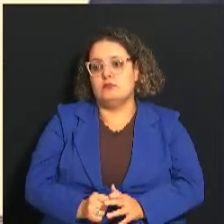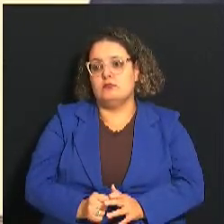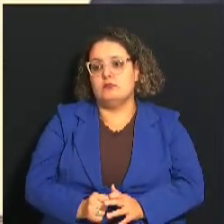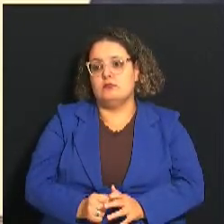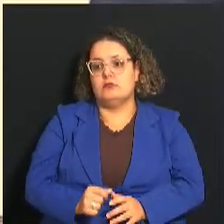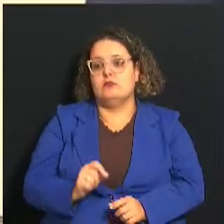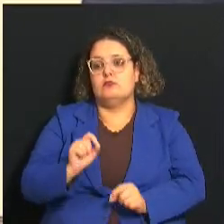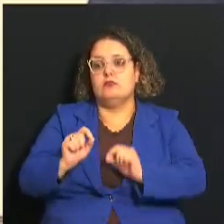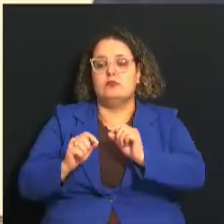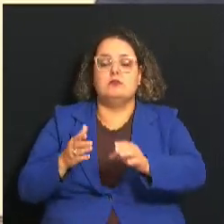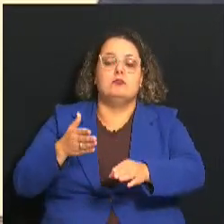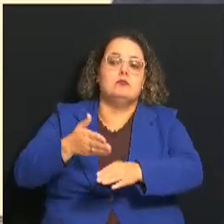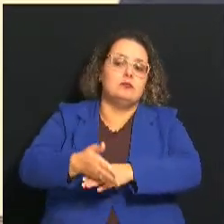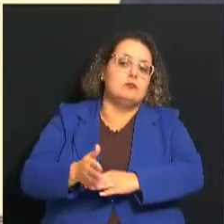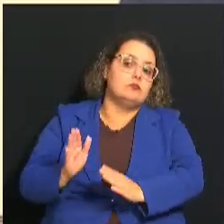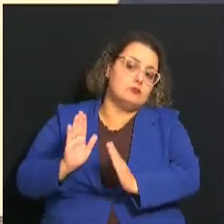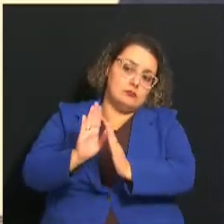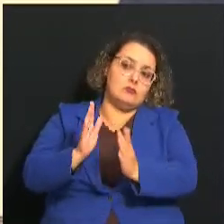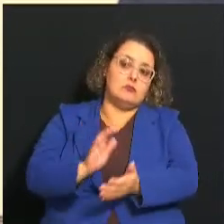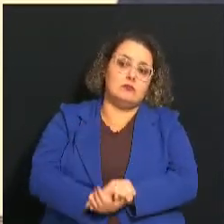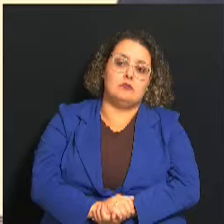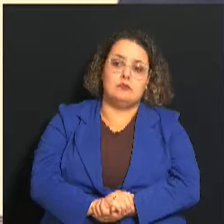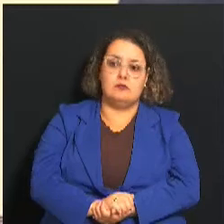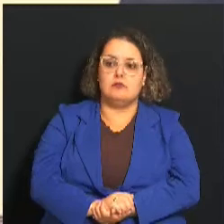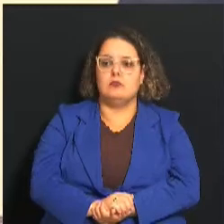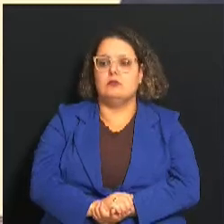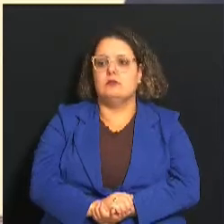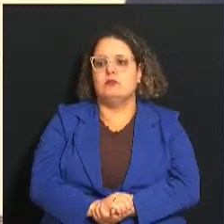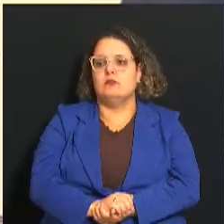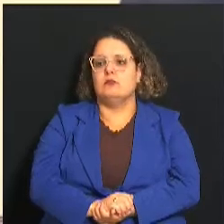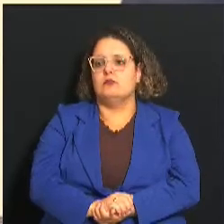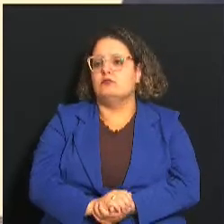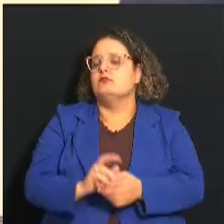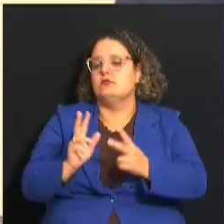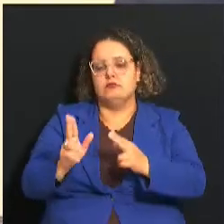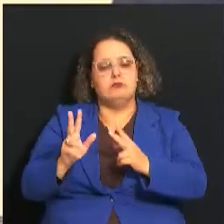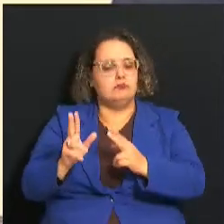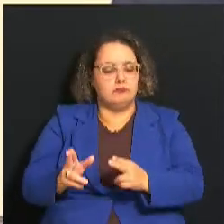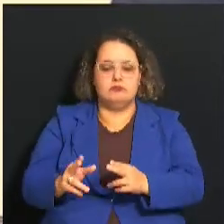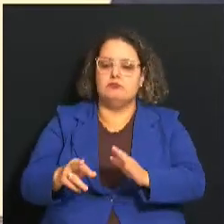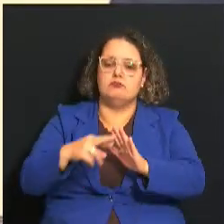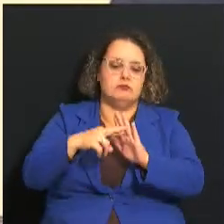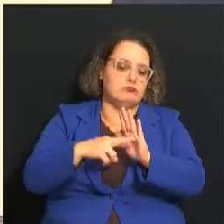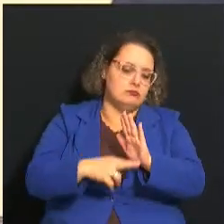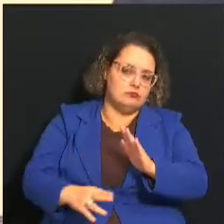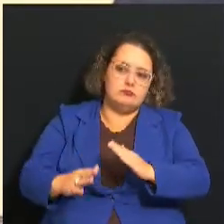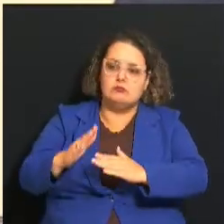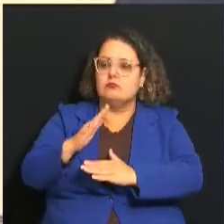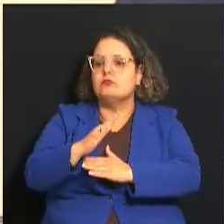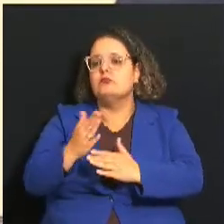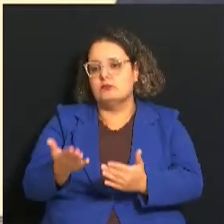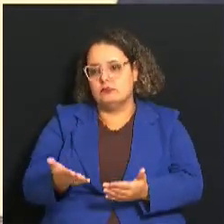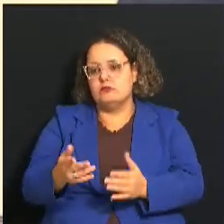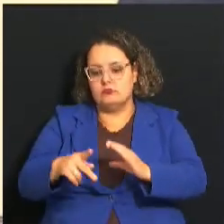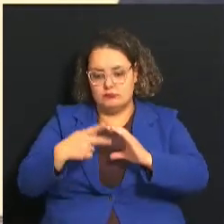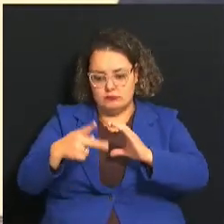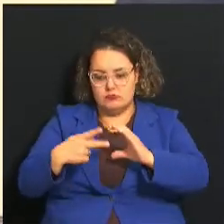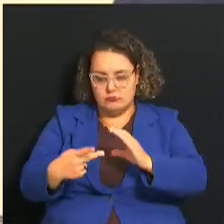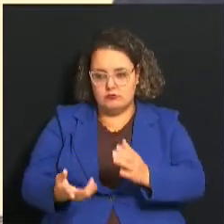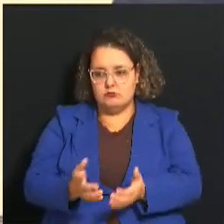da frente, a gente reproduziu exatamente aquilo que está no regimento da Câmara. São essas